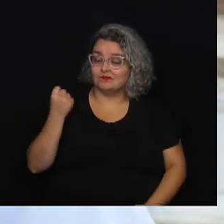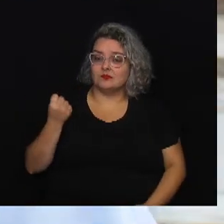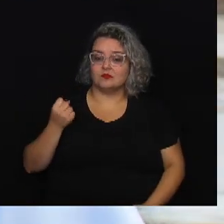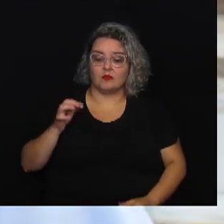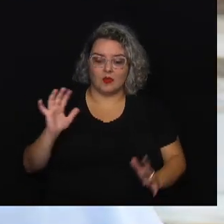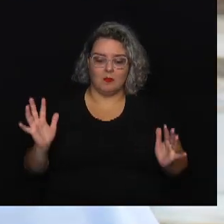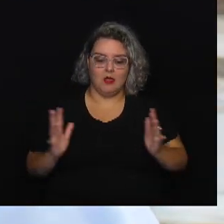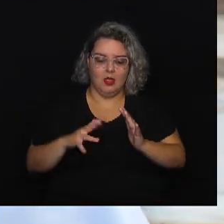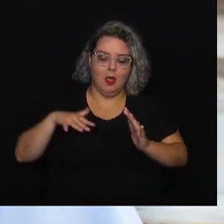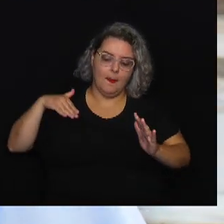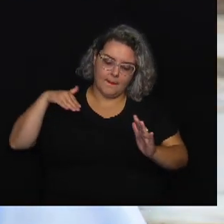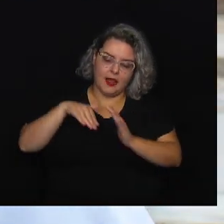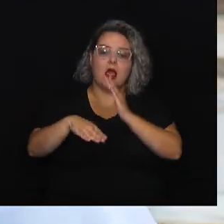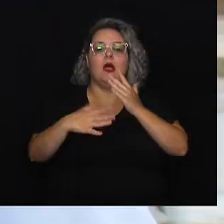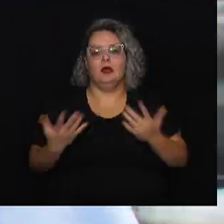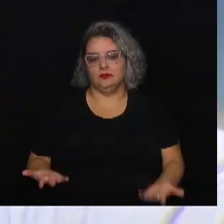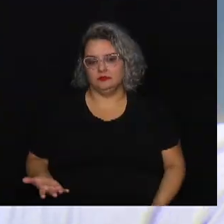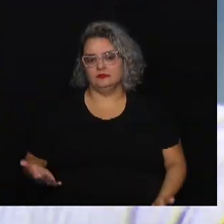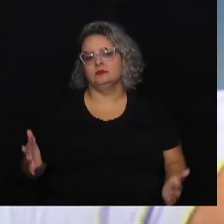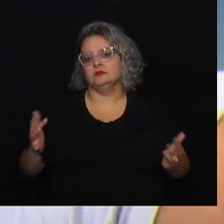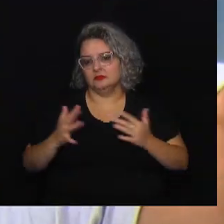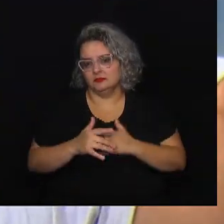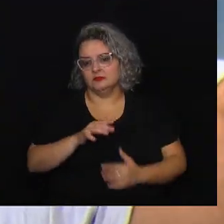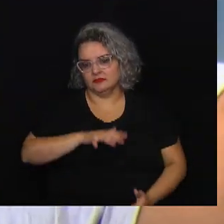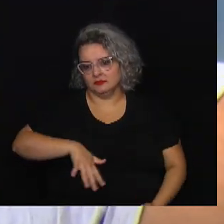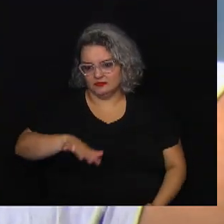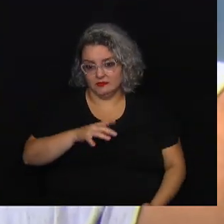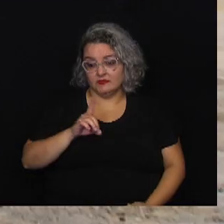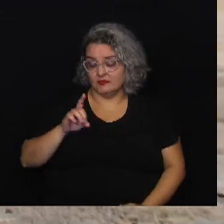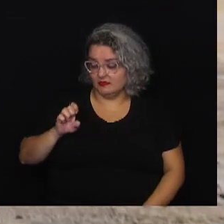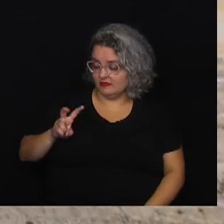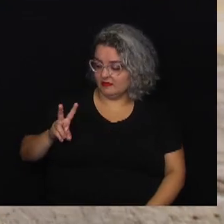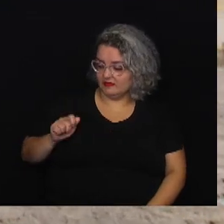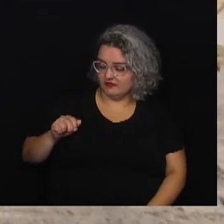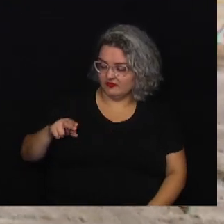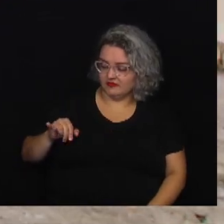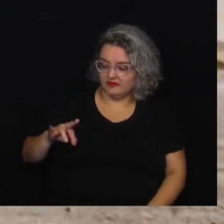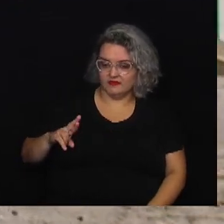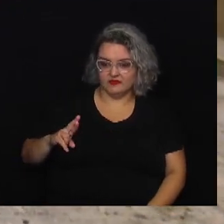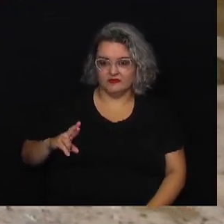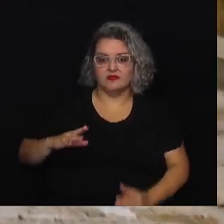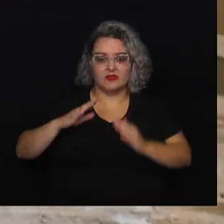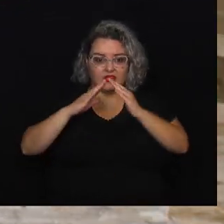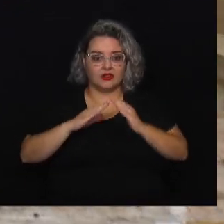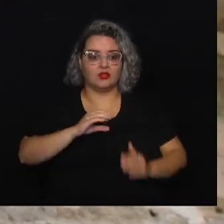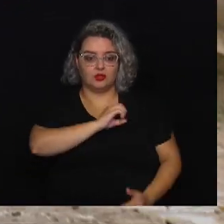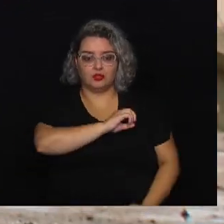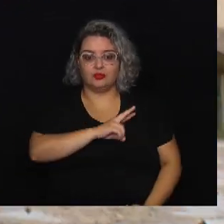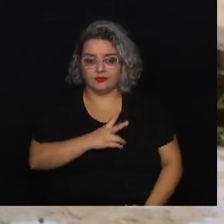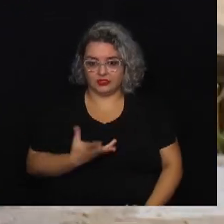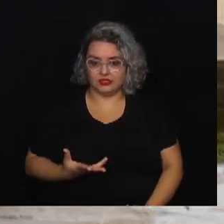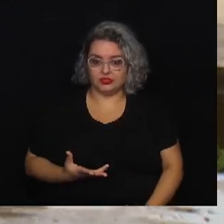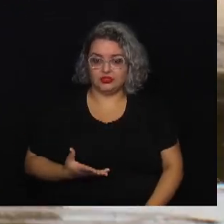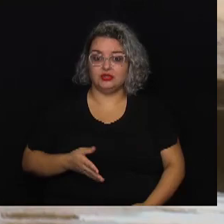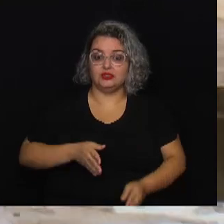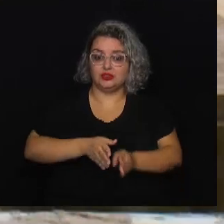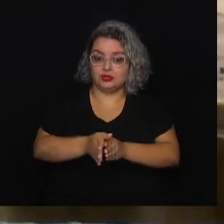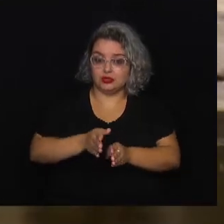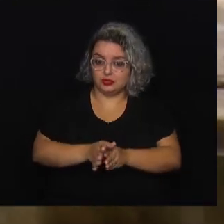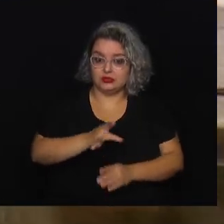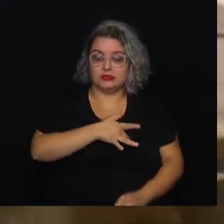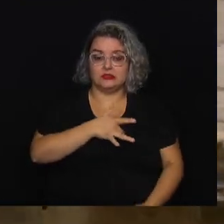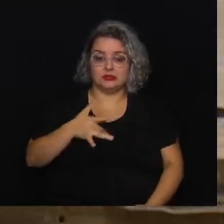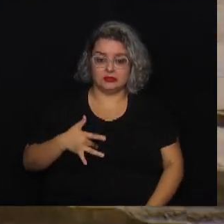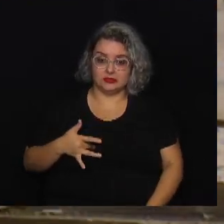visto o grande fluxo de pedestres que tem aqui na região. Devanir é morador do distrito do Ouro Verde e conselheiro de saúde.